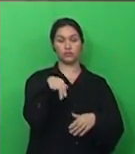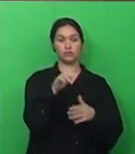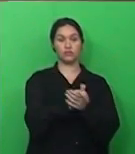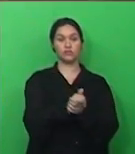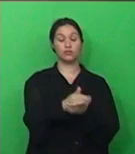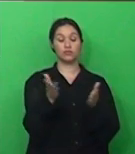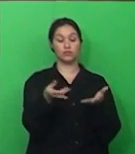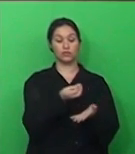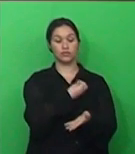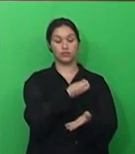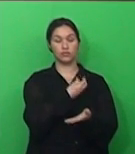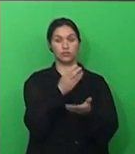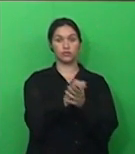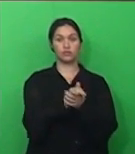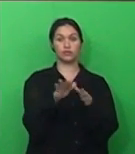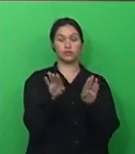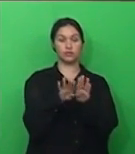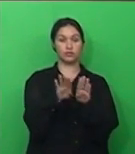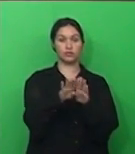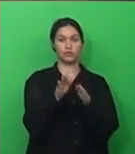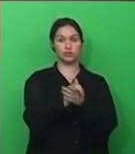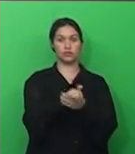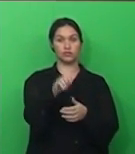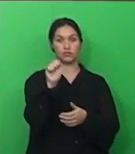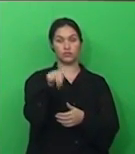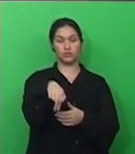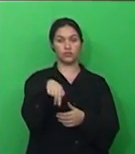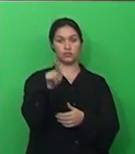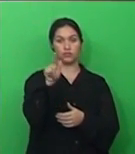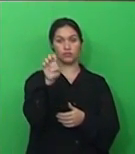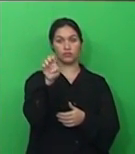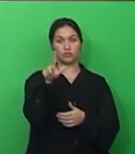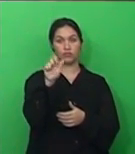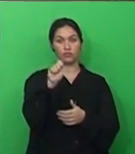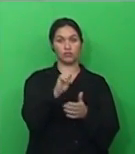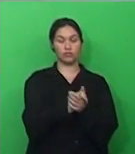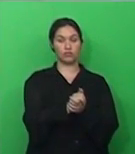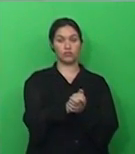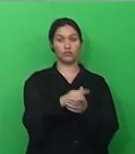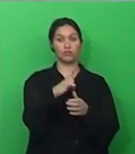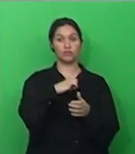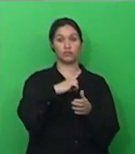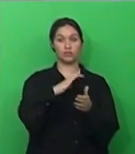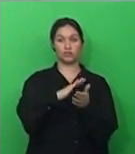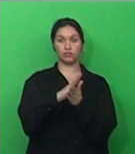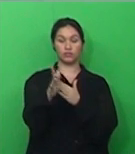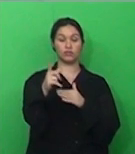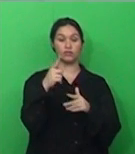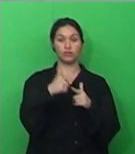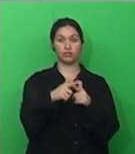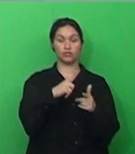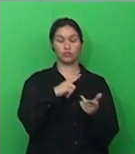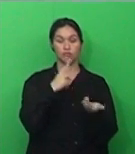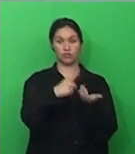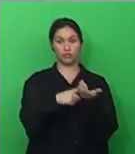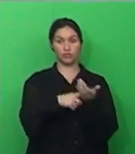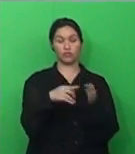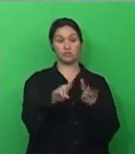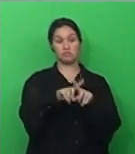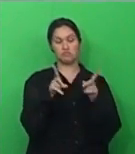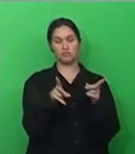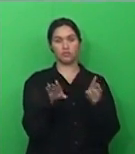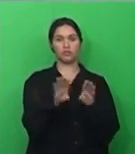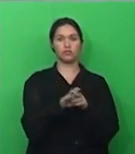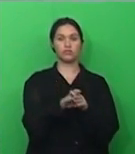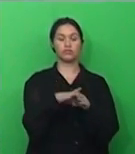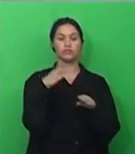plateia, assim como também a Ange Topanotti, que teve que sair agora para um compromisso. mas que são membros